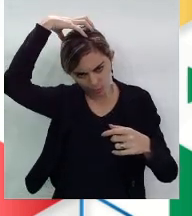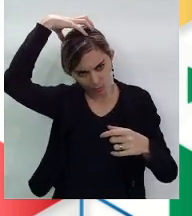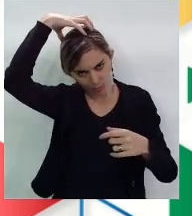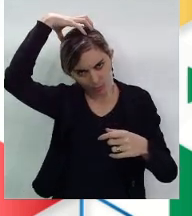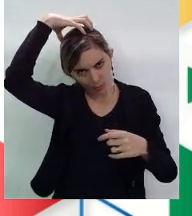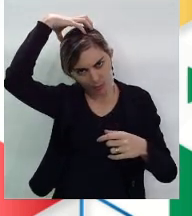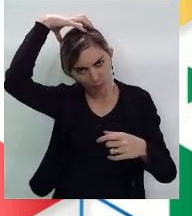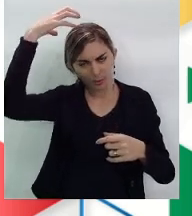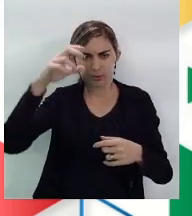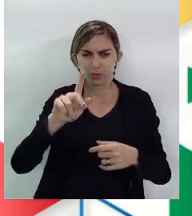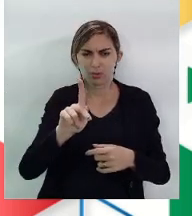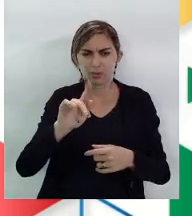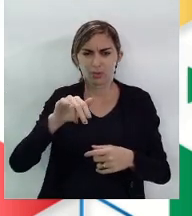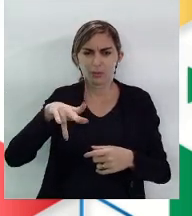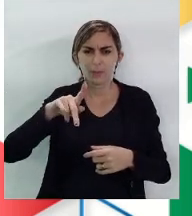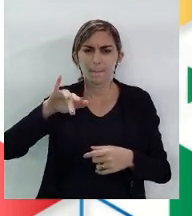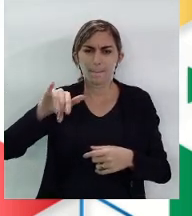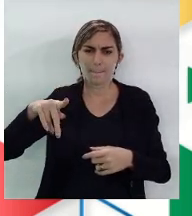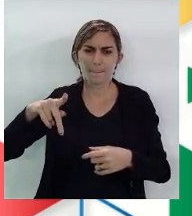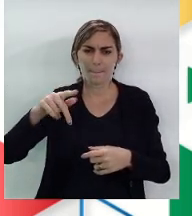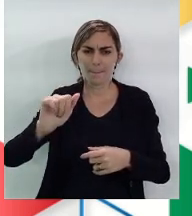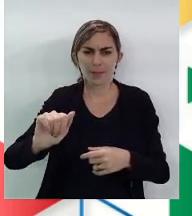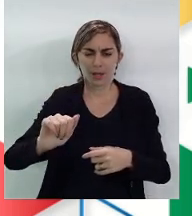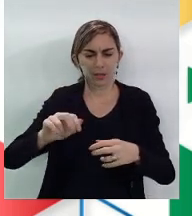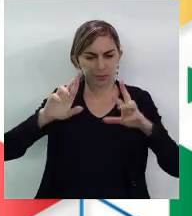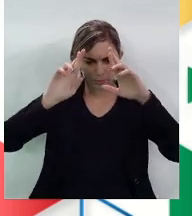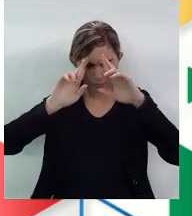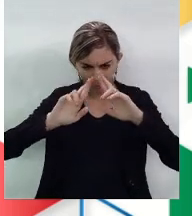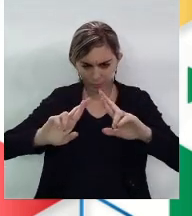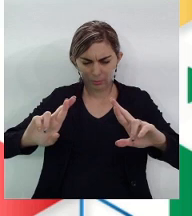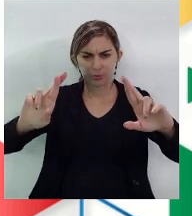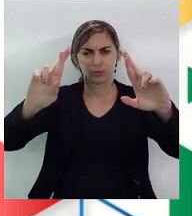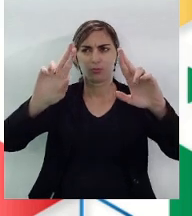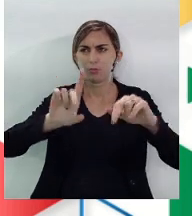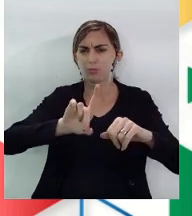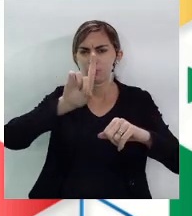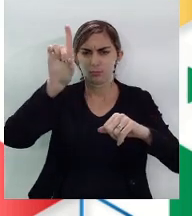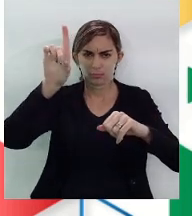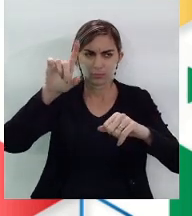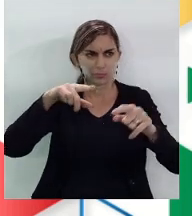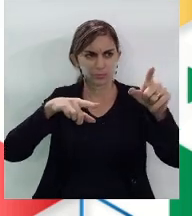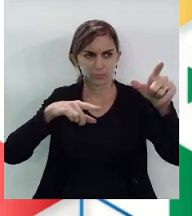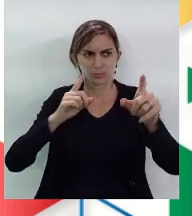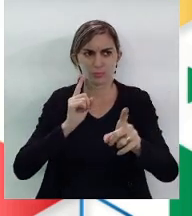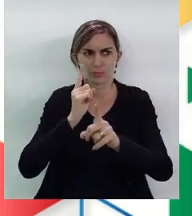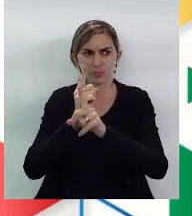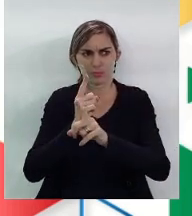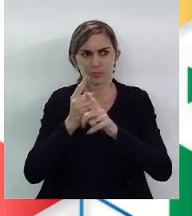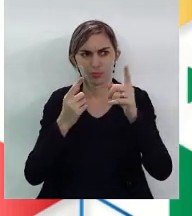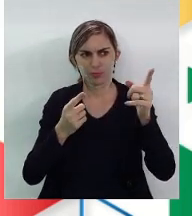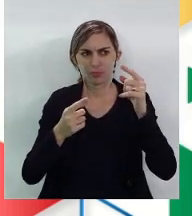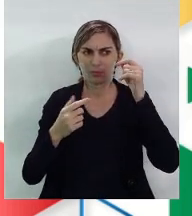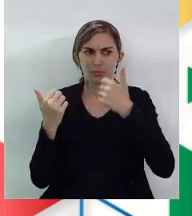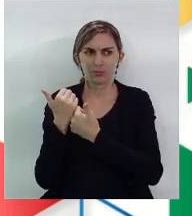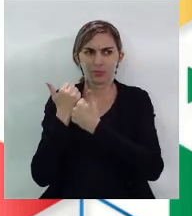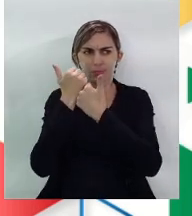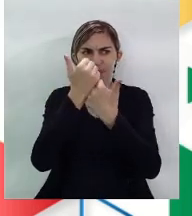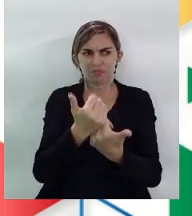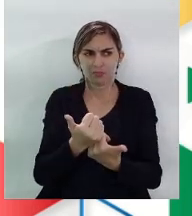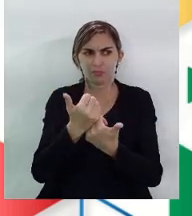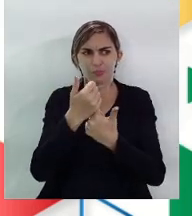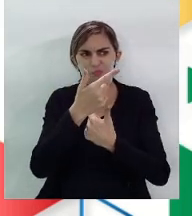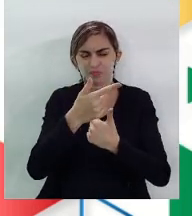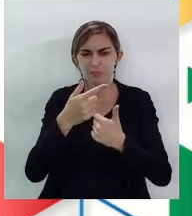denominada de kippá, como forma de respeito para com Deus. É o que nós encontramos aqui, esta representação.